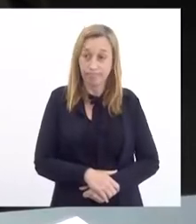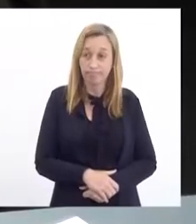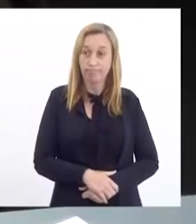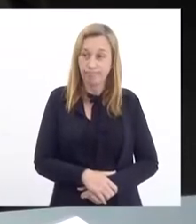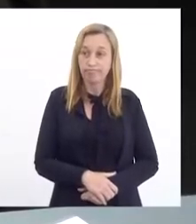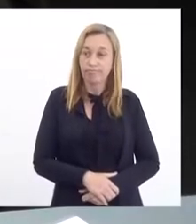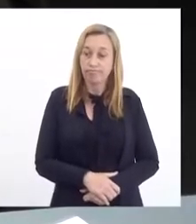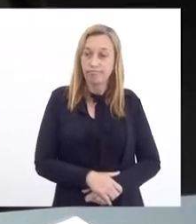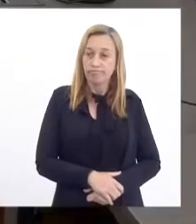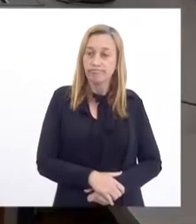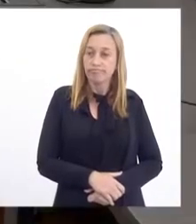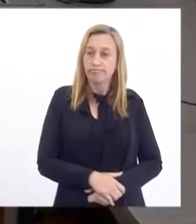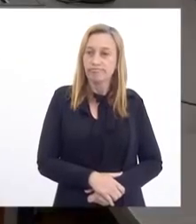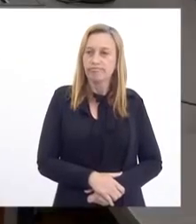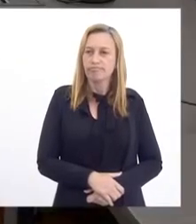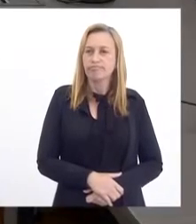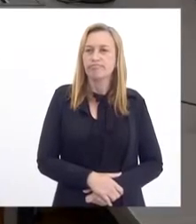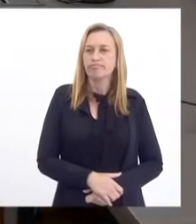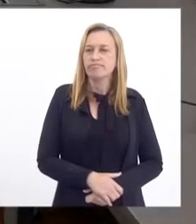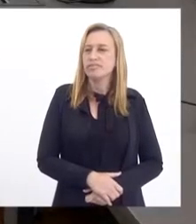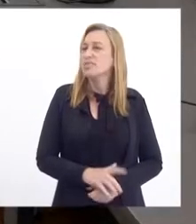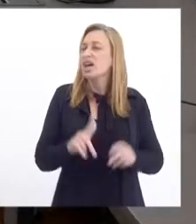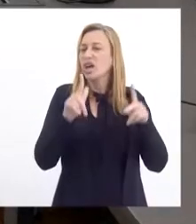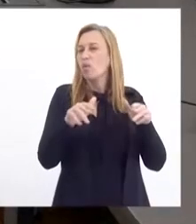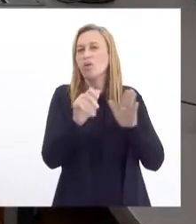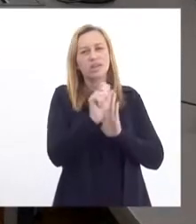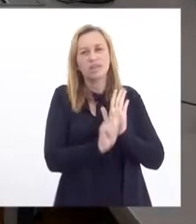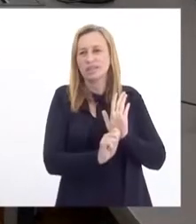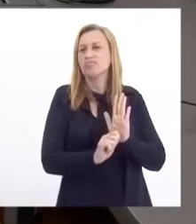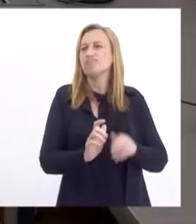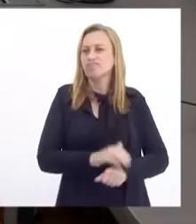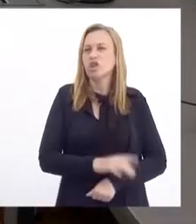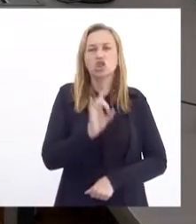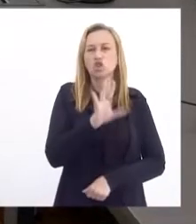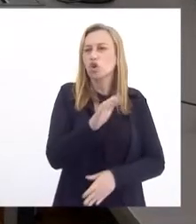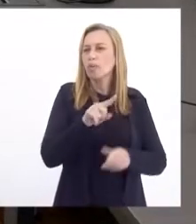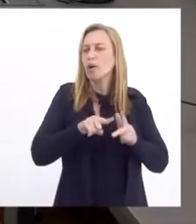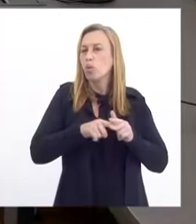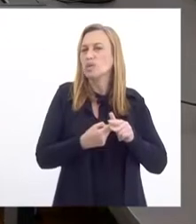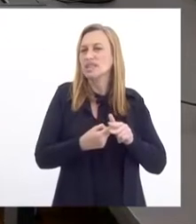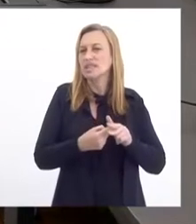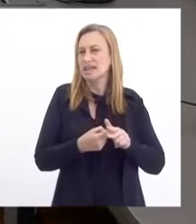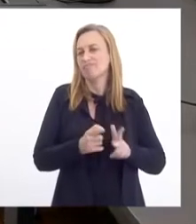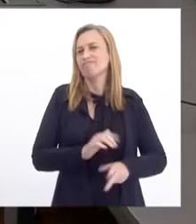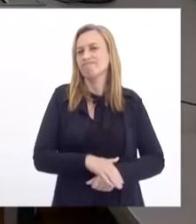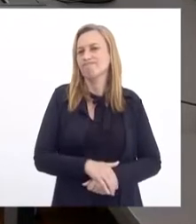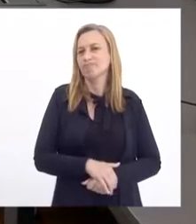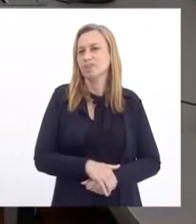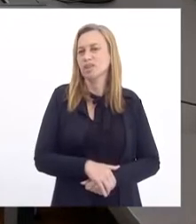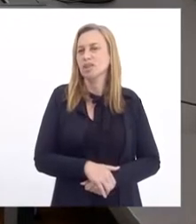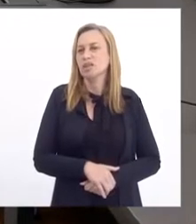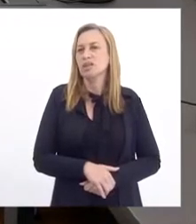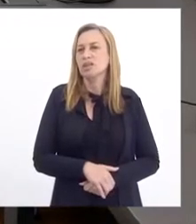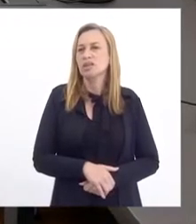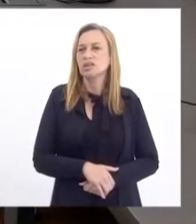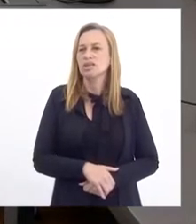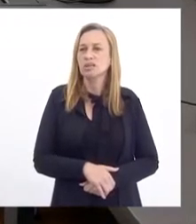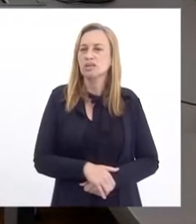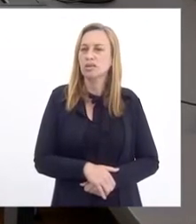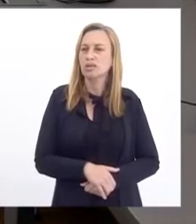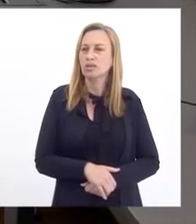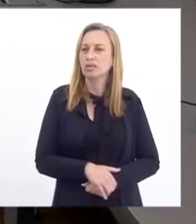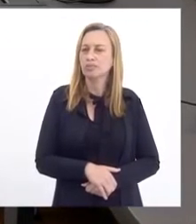É, alterando redação, porque redação. É a mesma redação. É, mas só para acertar. Ah, incluir. Emenda de